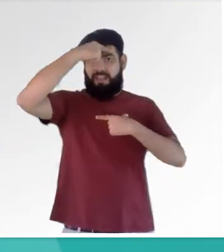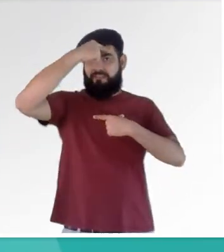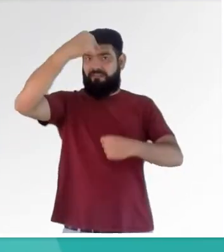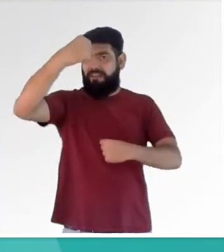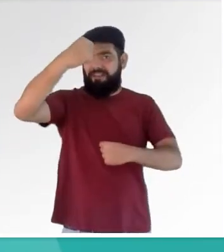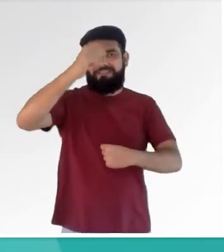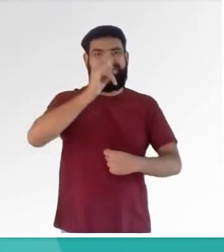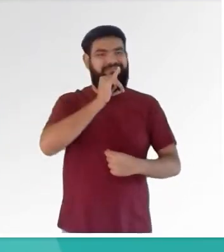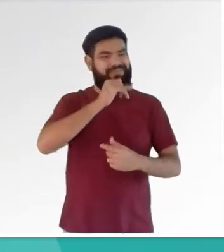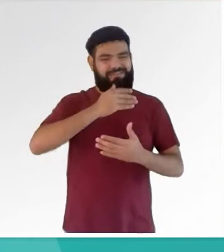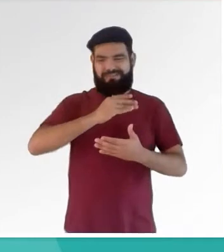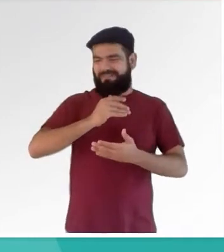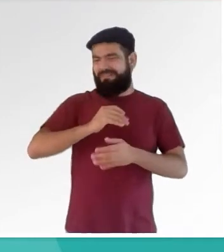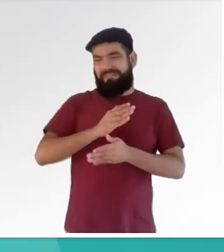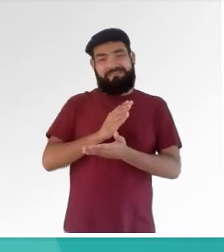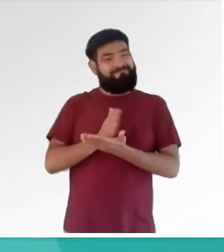fé.